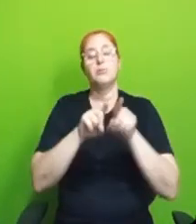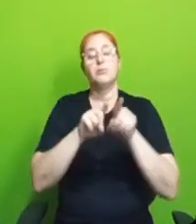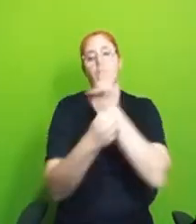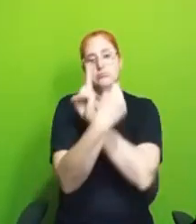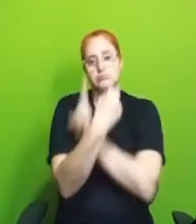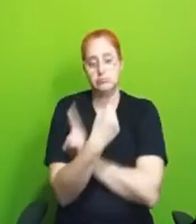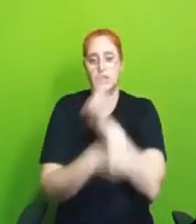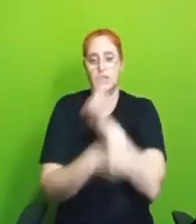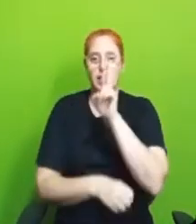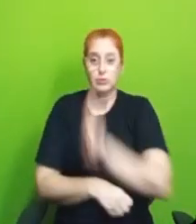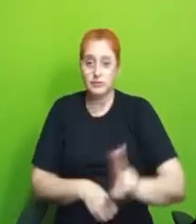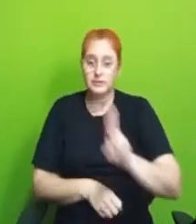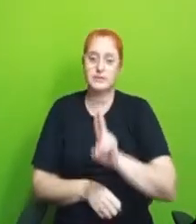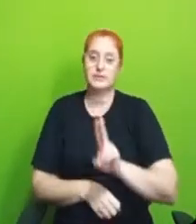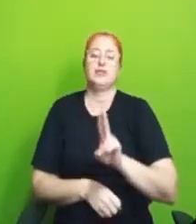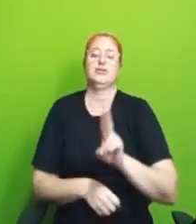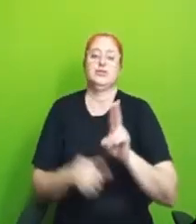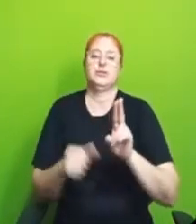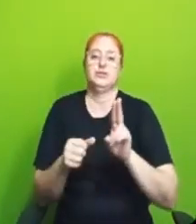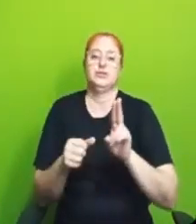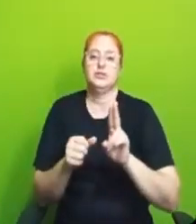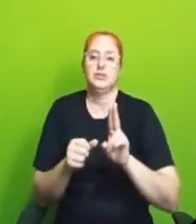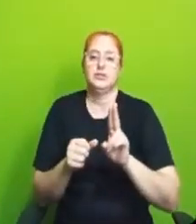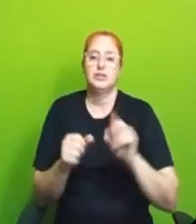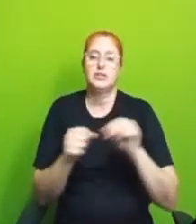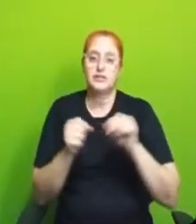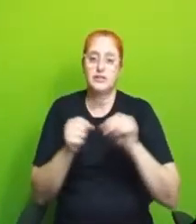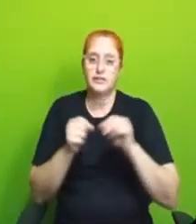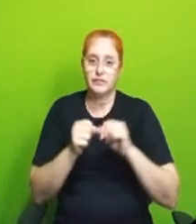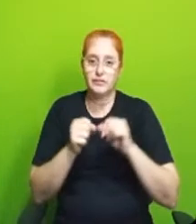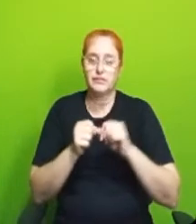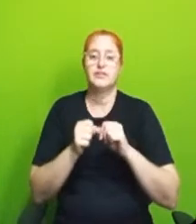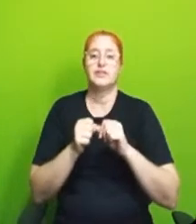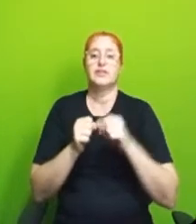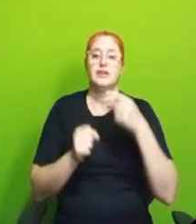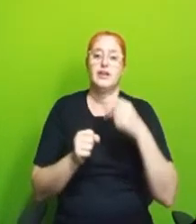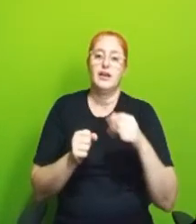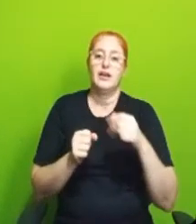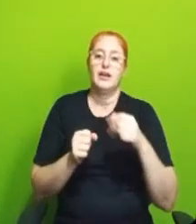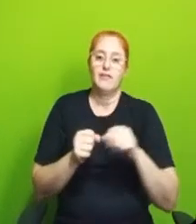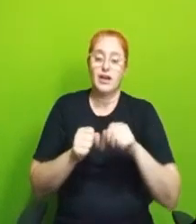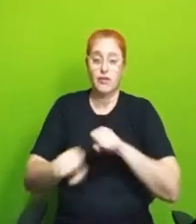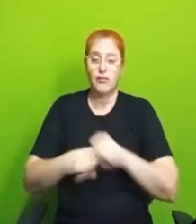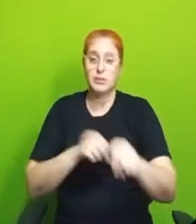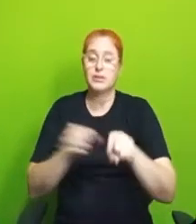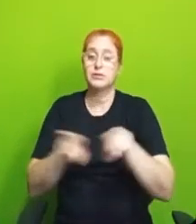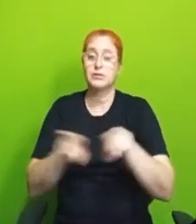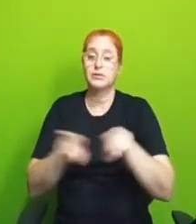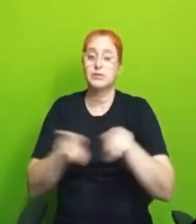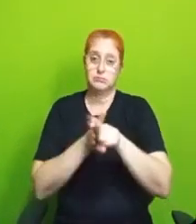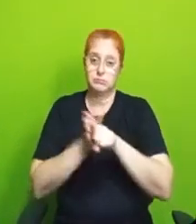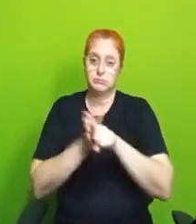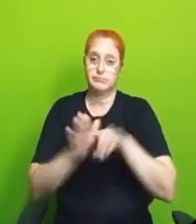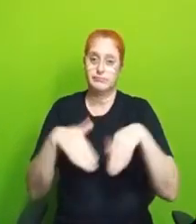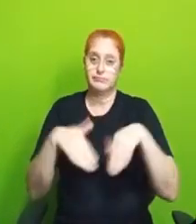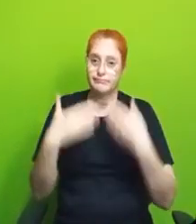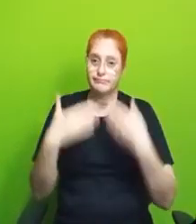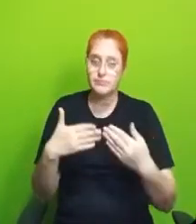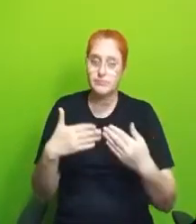fiz e faço interlocuções do ponto de vista da formação e da pesquisa. Então, é nessa triangulação que a minha